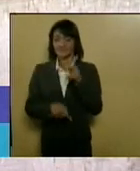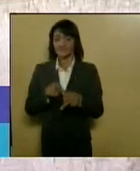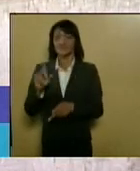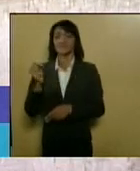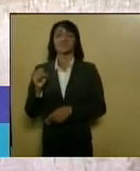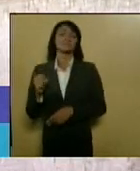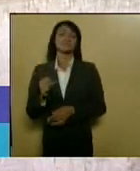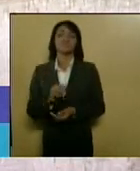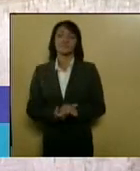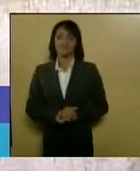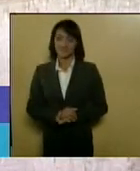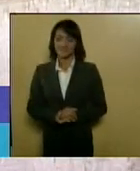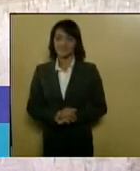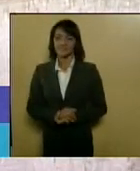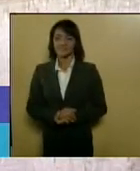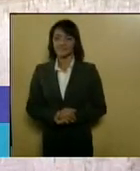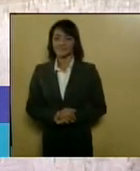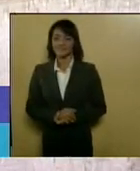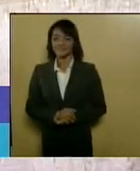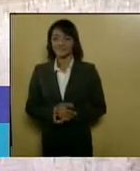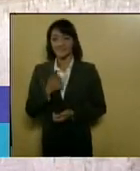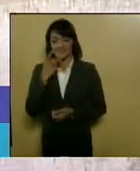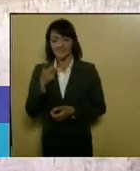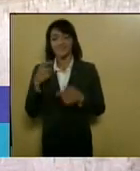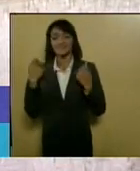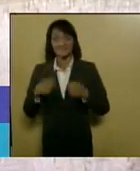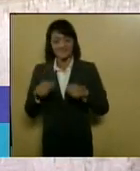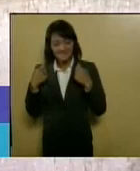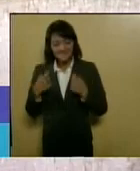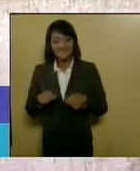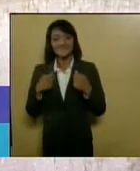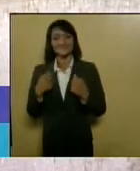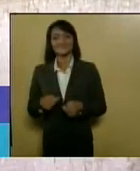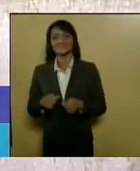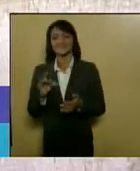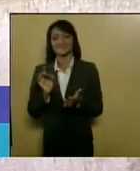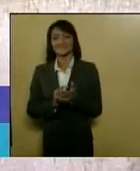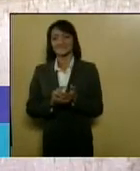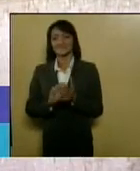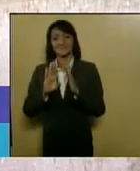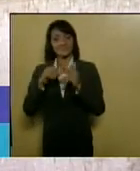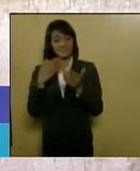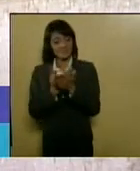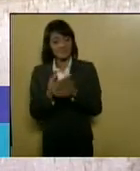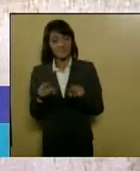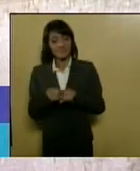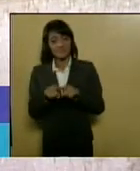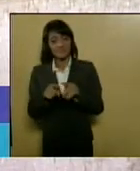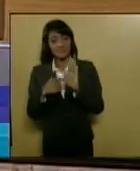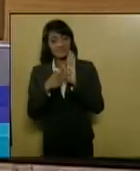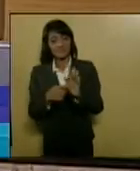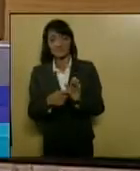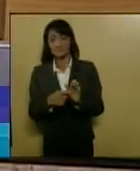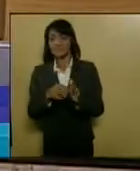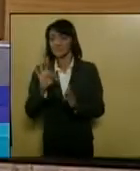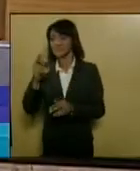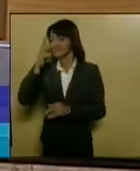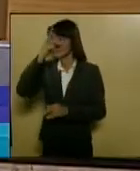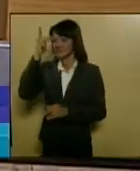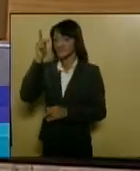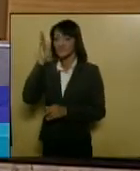fazem por esse Estado, que eu dizia que é preciso levar muito mais para as escolas isso, para que as pessoas tenham